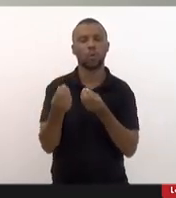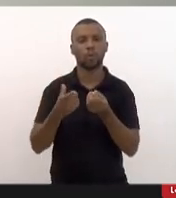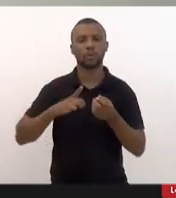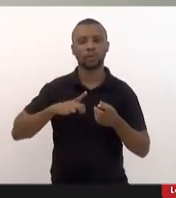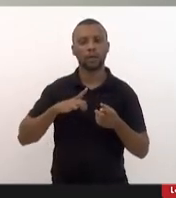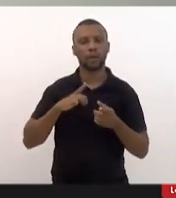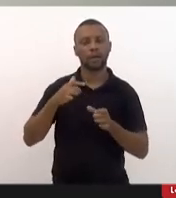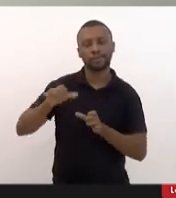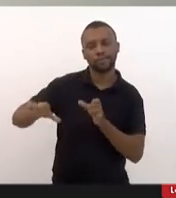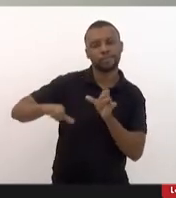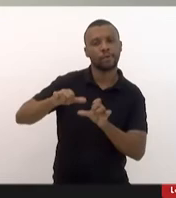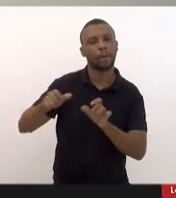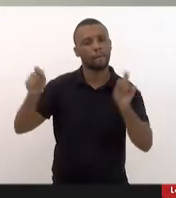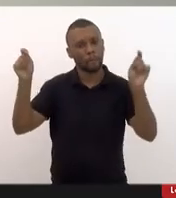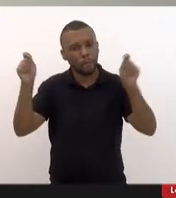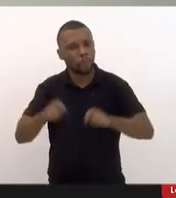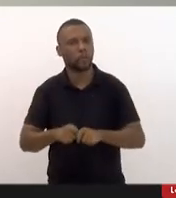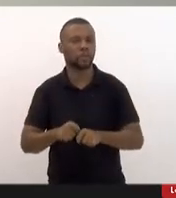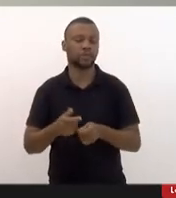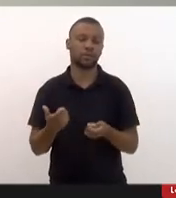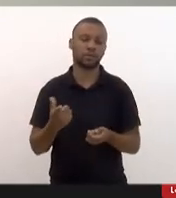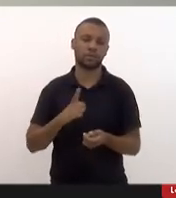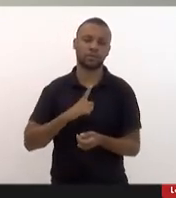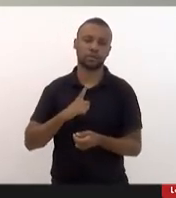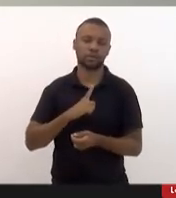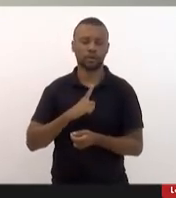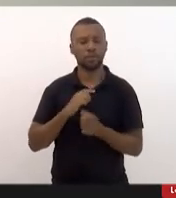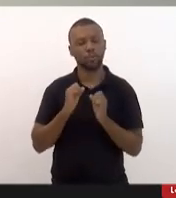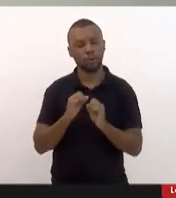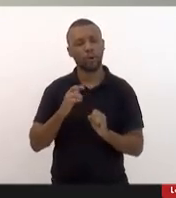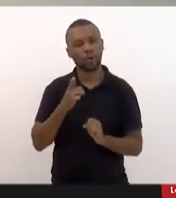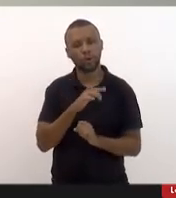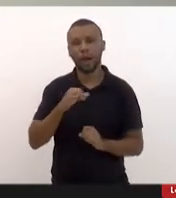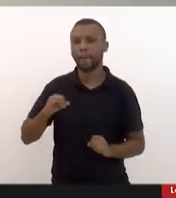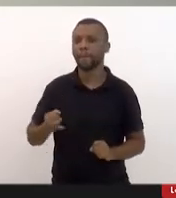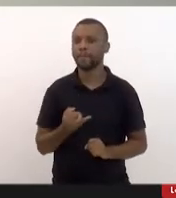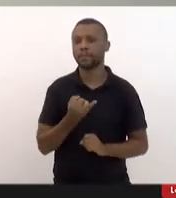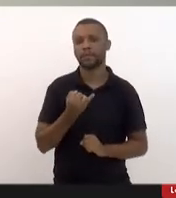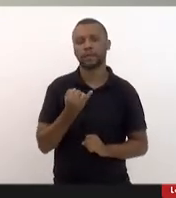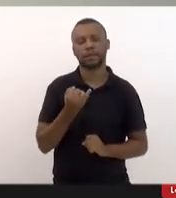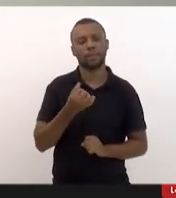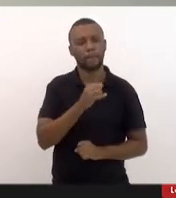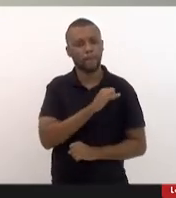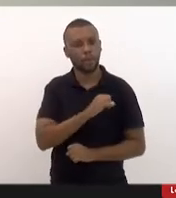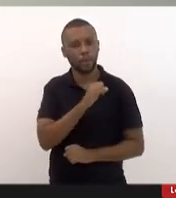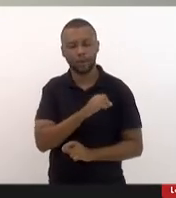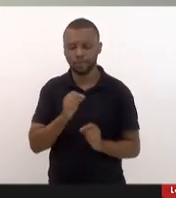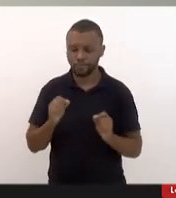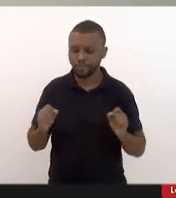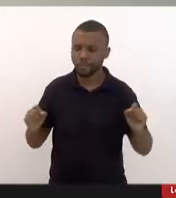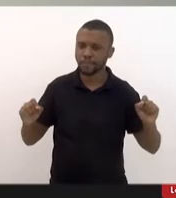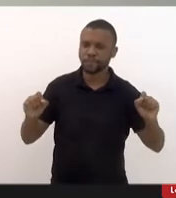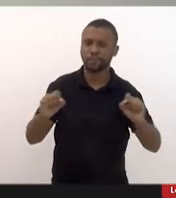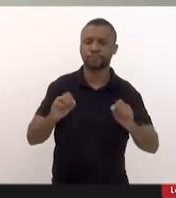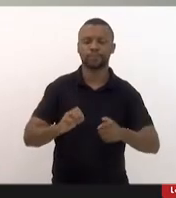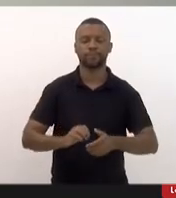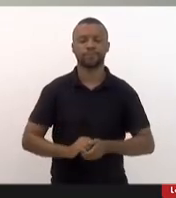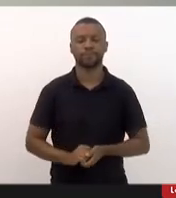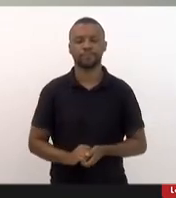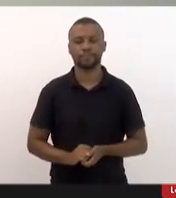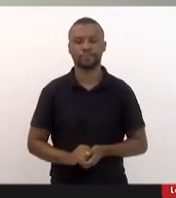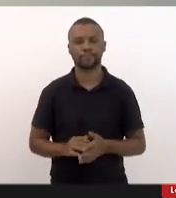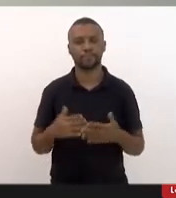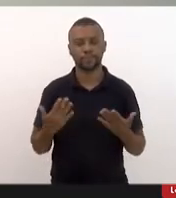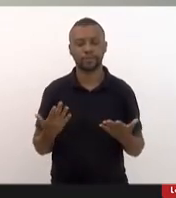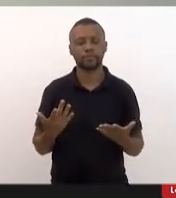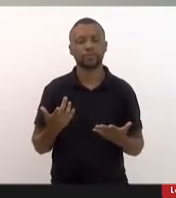tem seja de fato aproveitado pelo Rio de Janeiro, pela região metropolitana do Rio de Janeiro, né? Acho que um fato